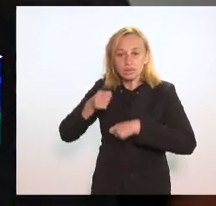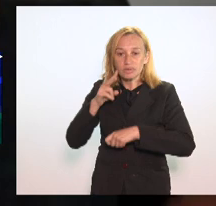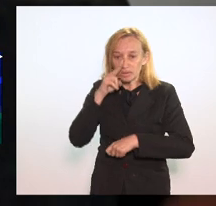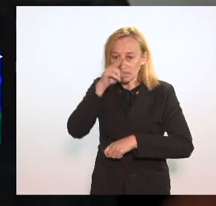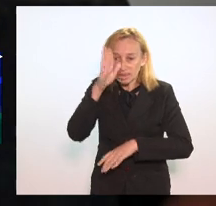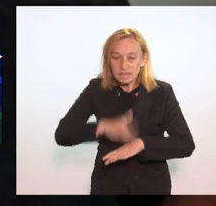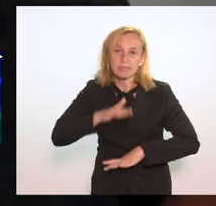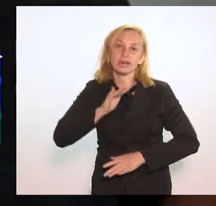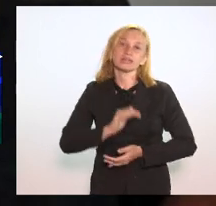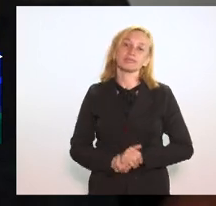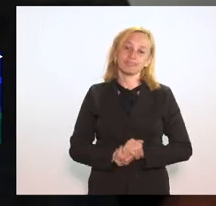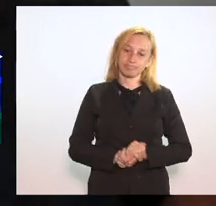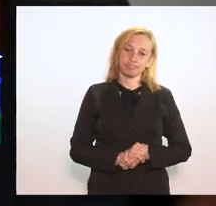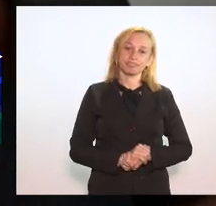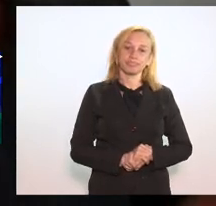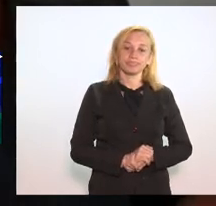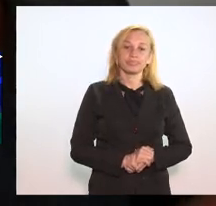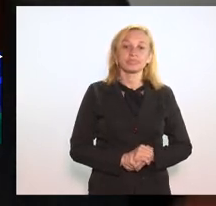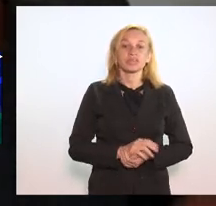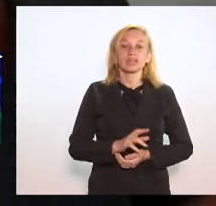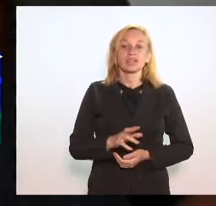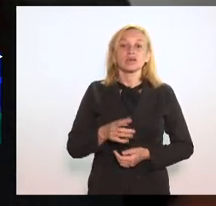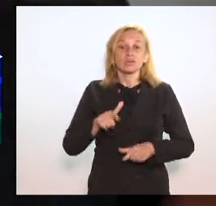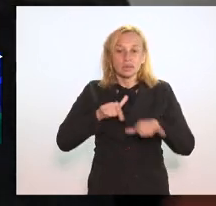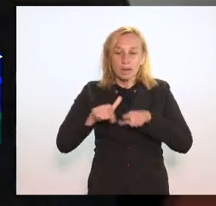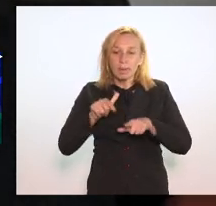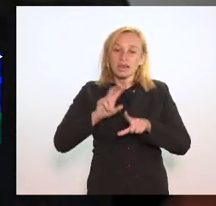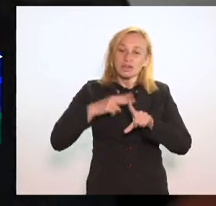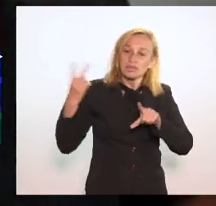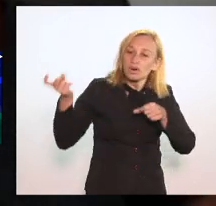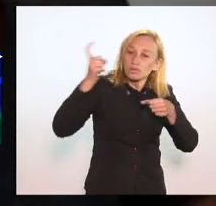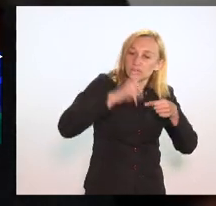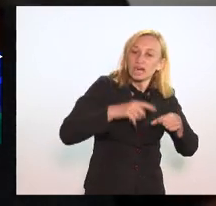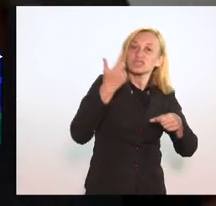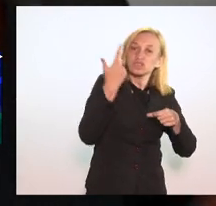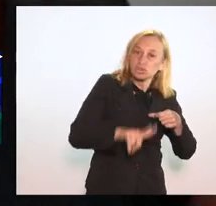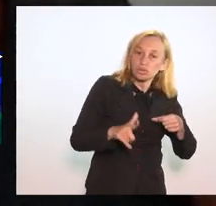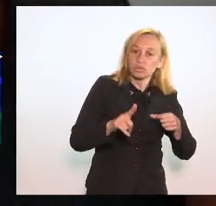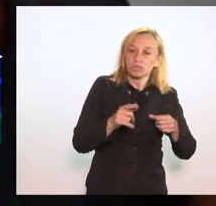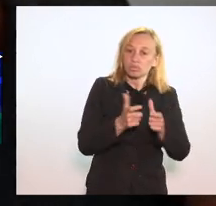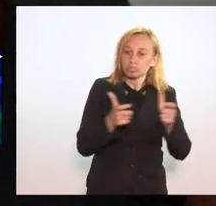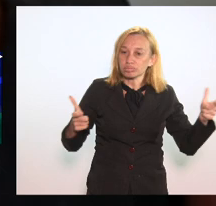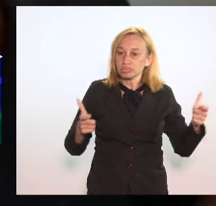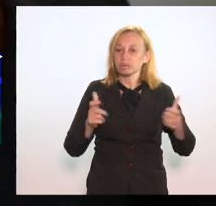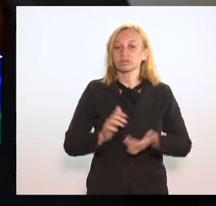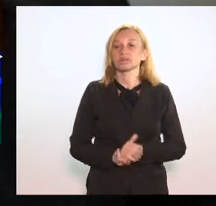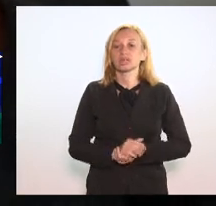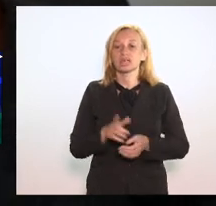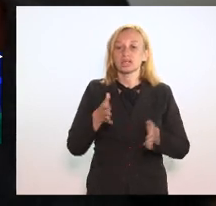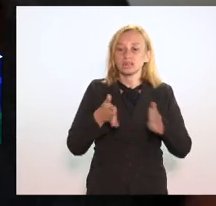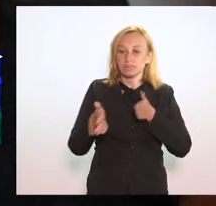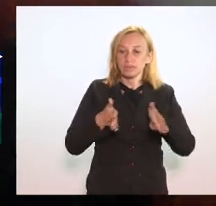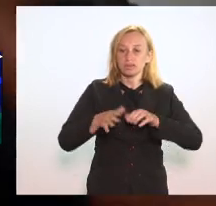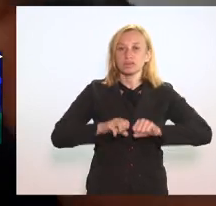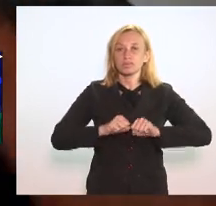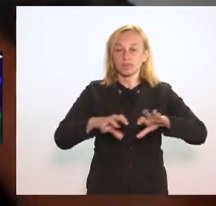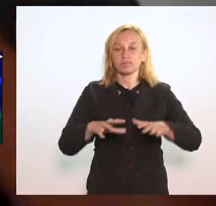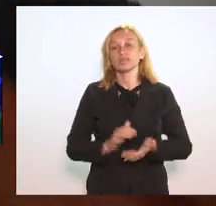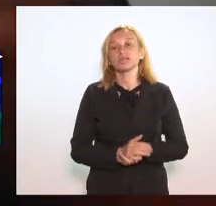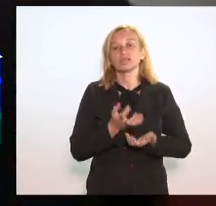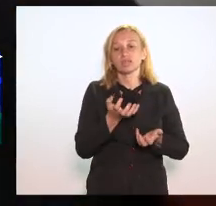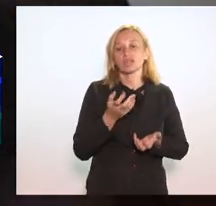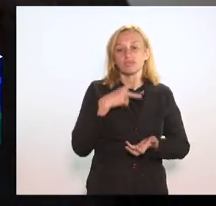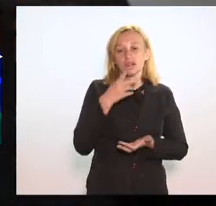se fortalecer Tá certo a renda o trabalho a voltar novamente e aumentar Então nesse momento de pandemia queria